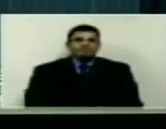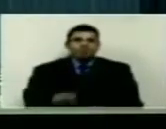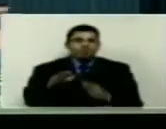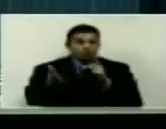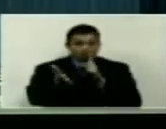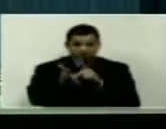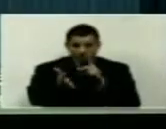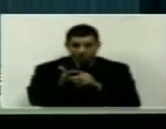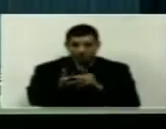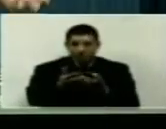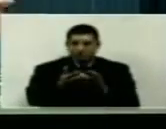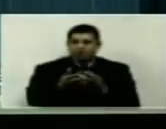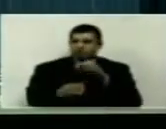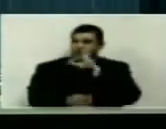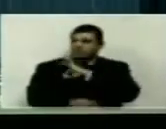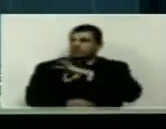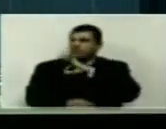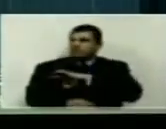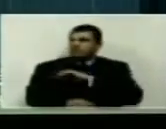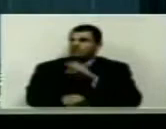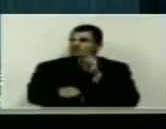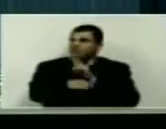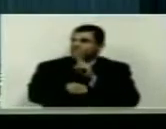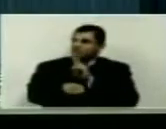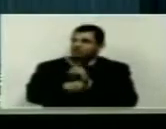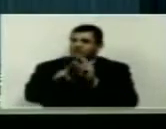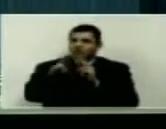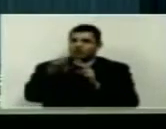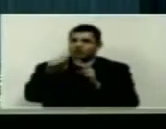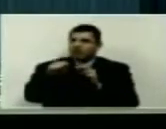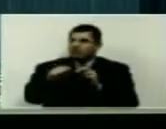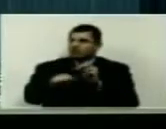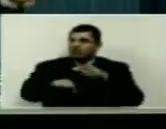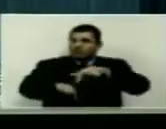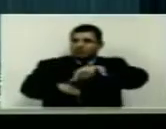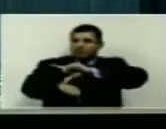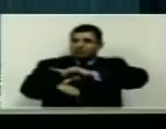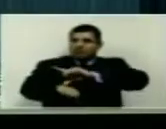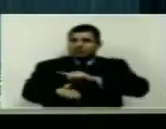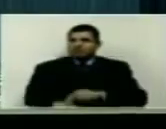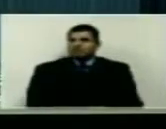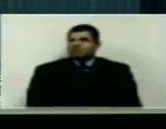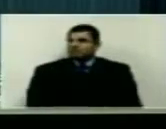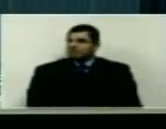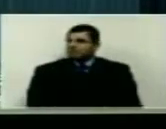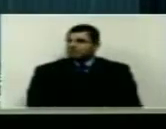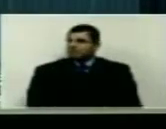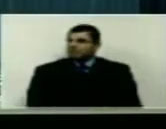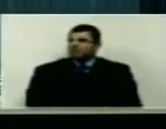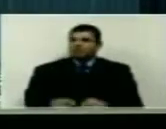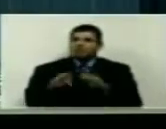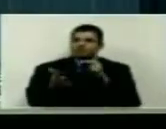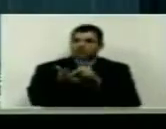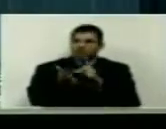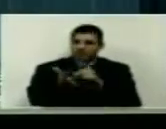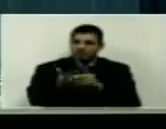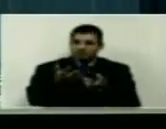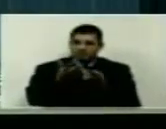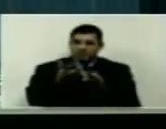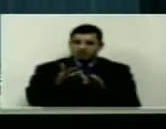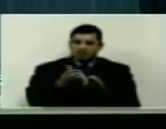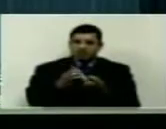Ou não é verdade que o salário dos estagiários da UEA está atrasado? Ou não é verdade